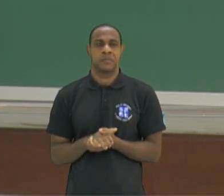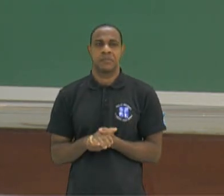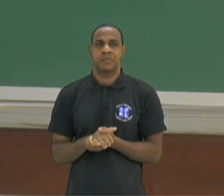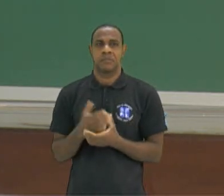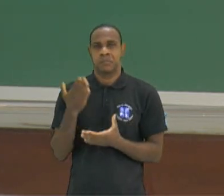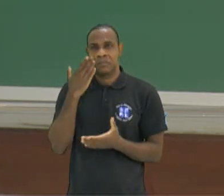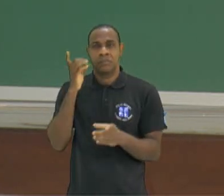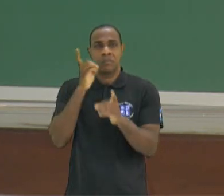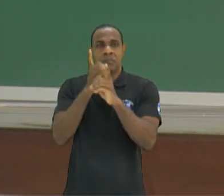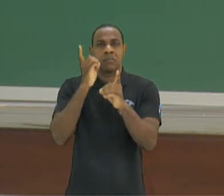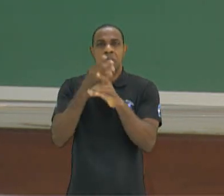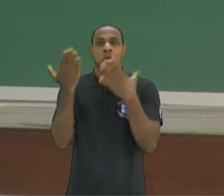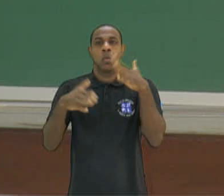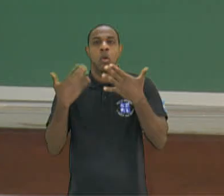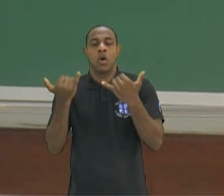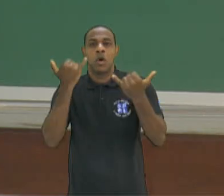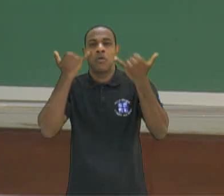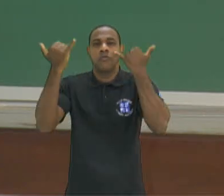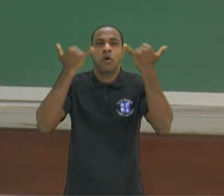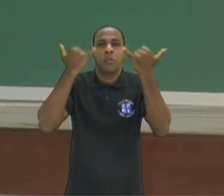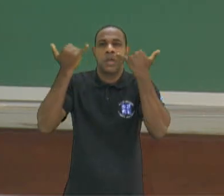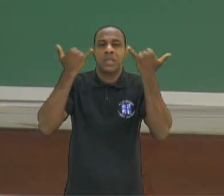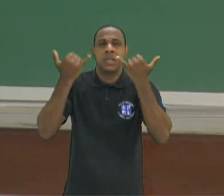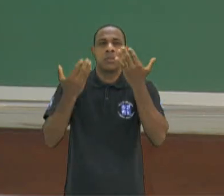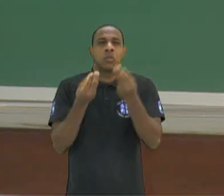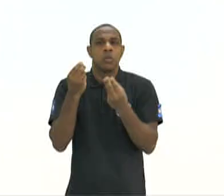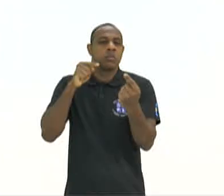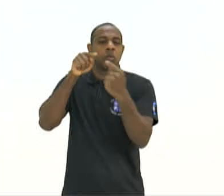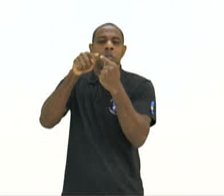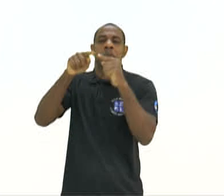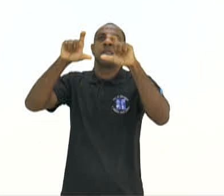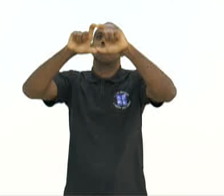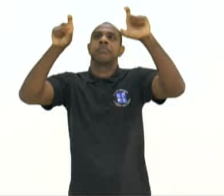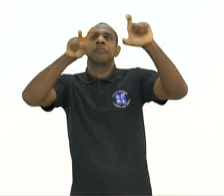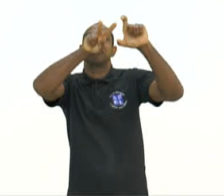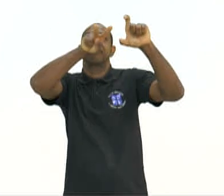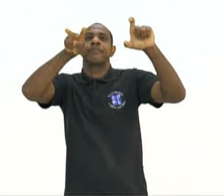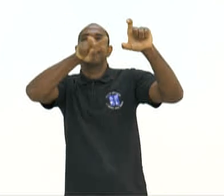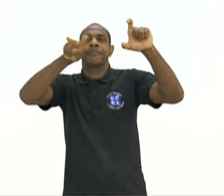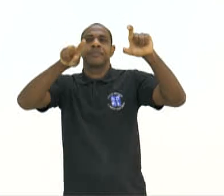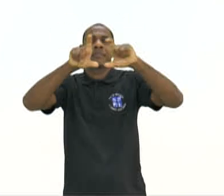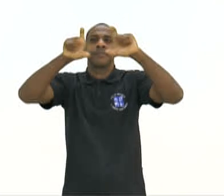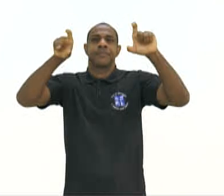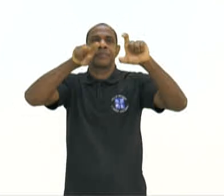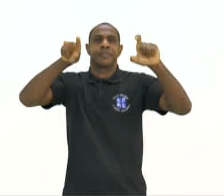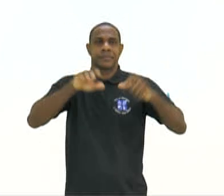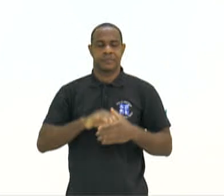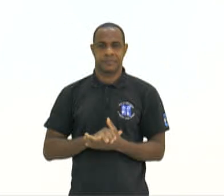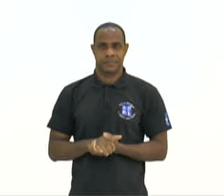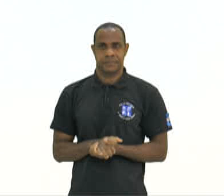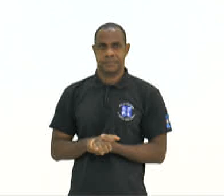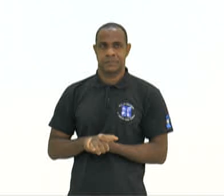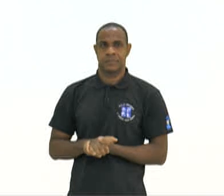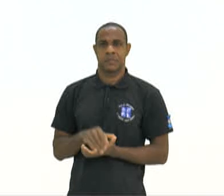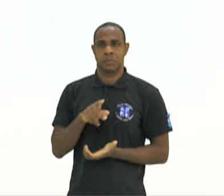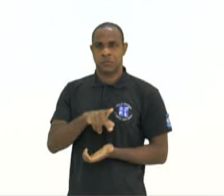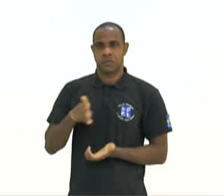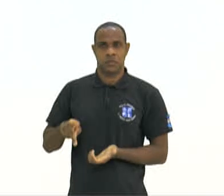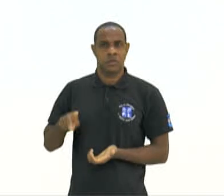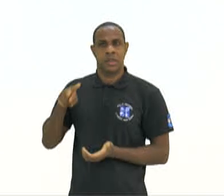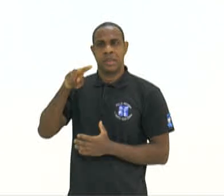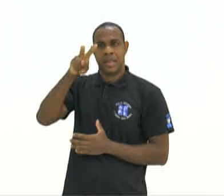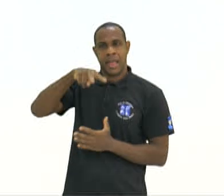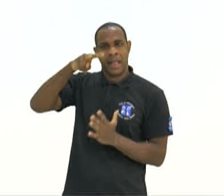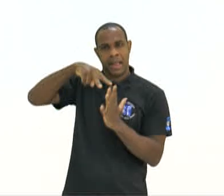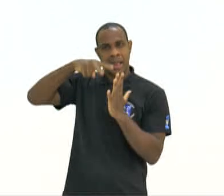nós vamos encontrar qual a informação de acordo com o nosso fragmento. It was first released in January 1997. It